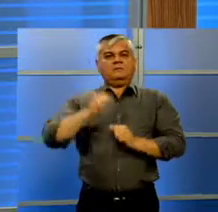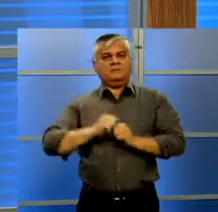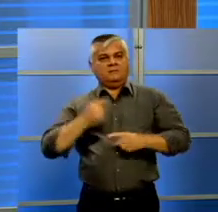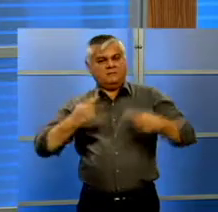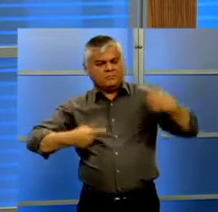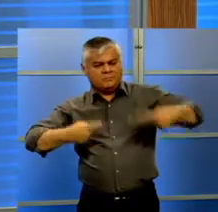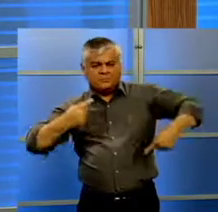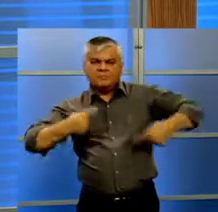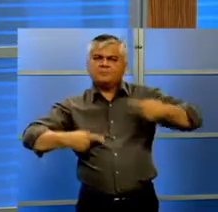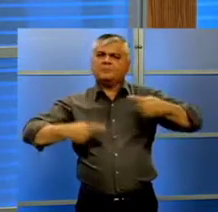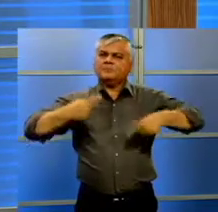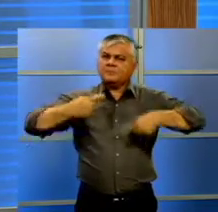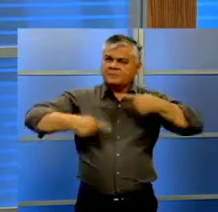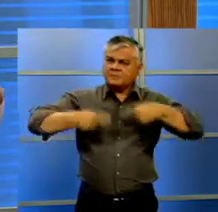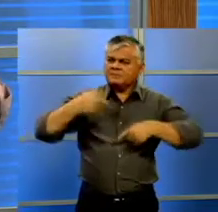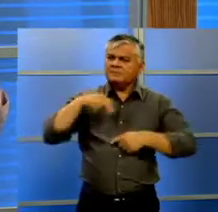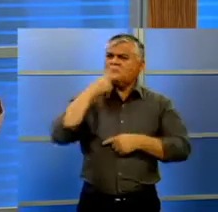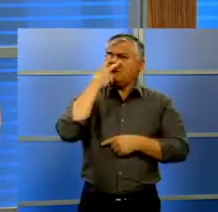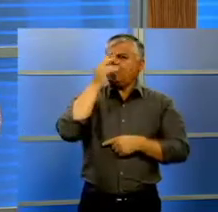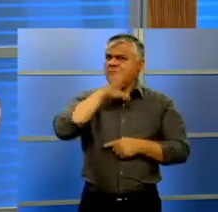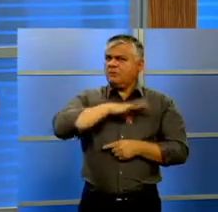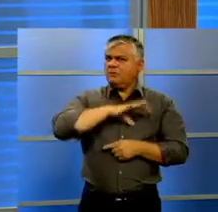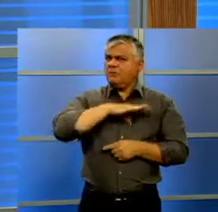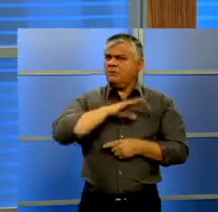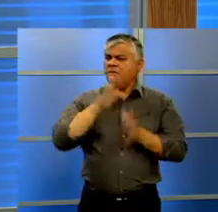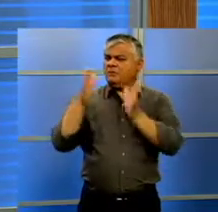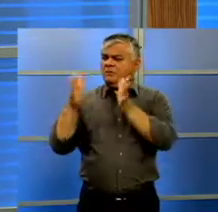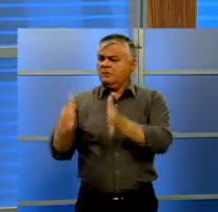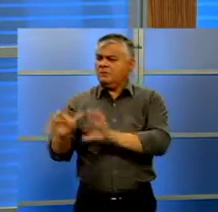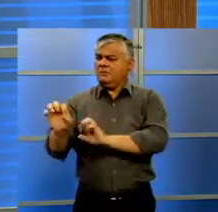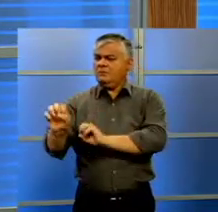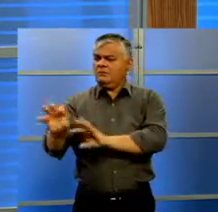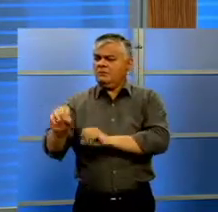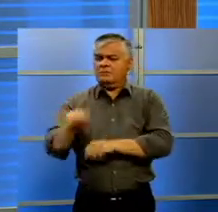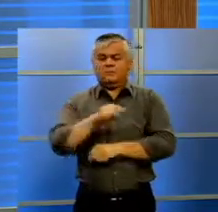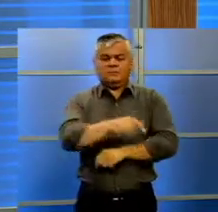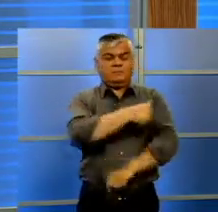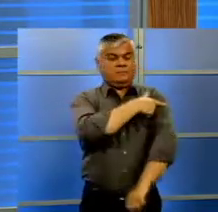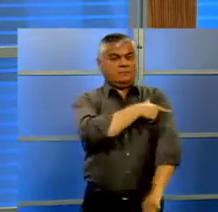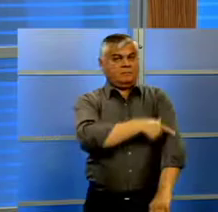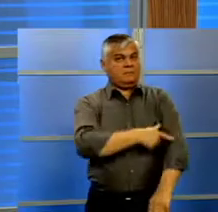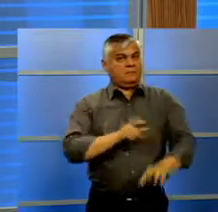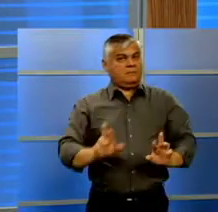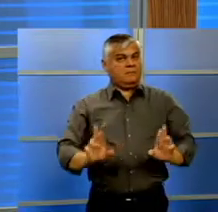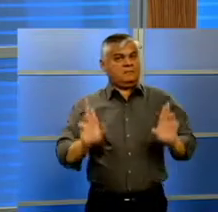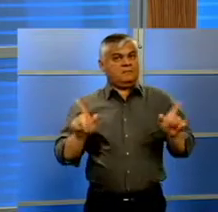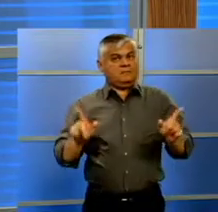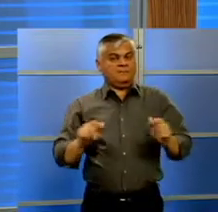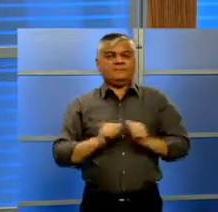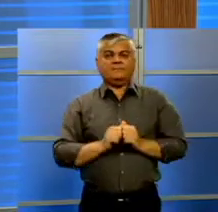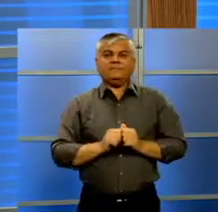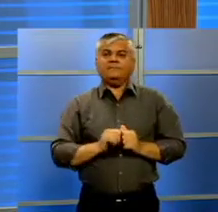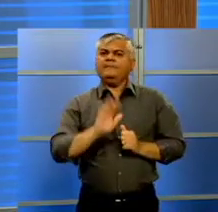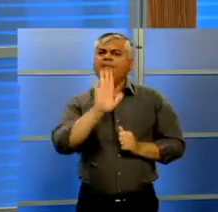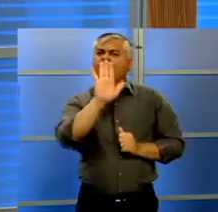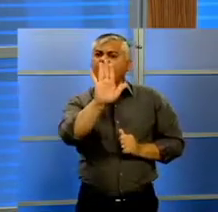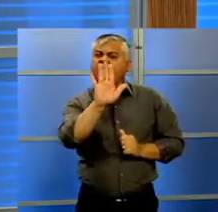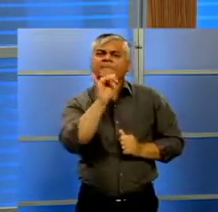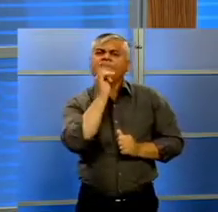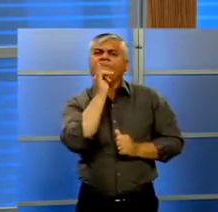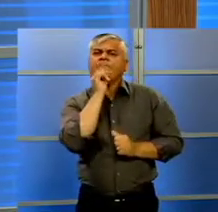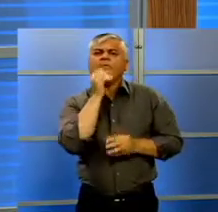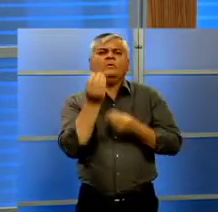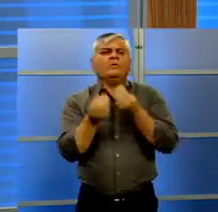na língua portuguesa, não é verdade? O que é educação e o que é ensino. Nestes sinais, o tipo